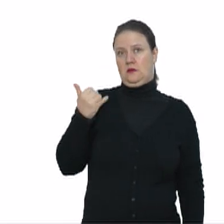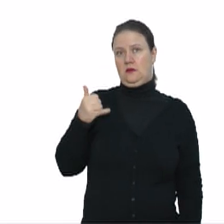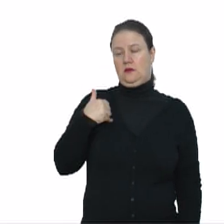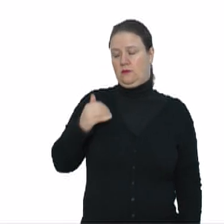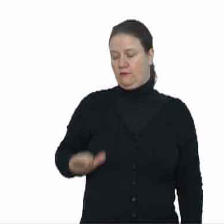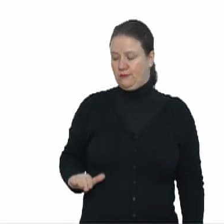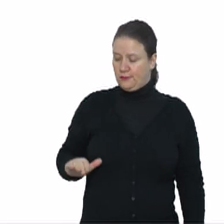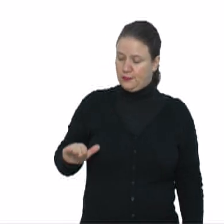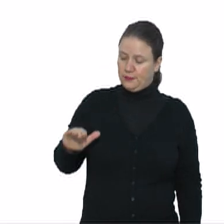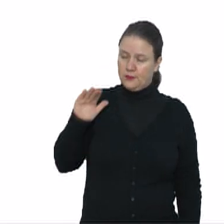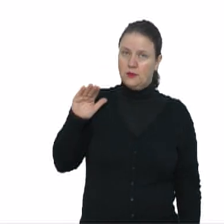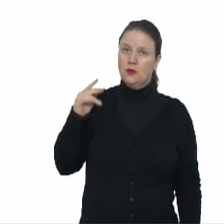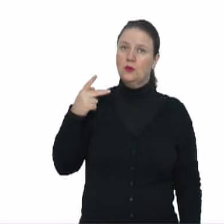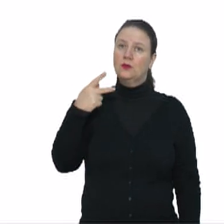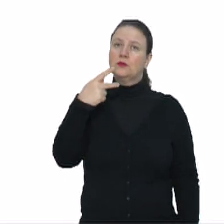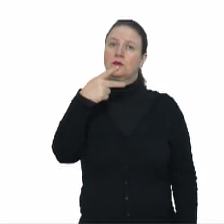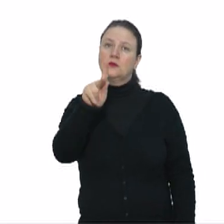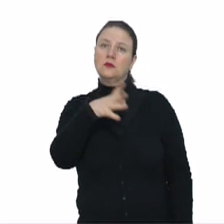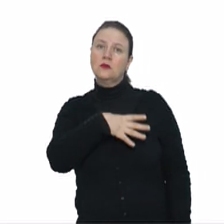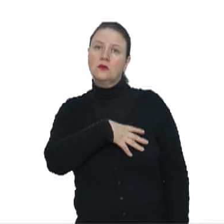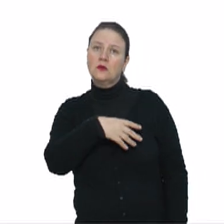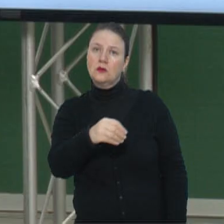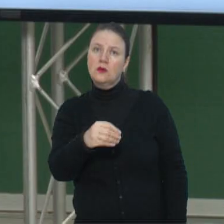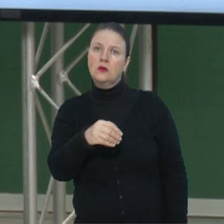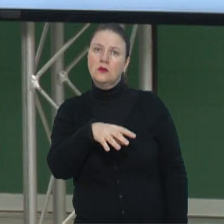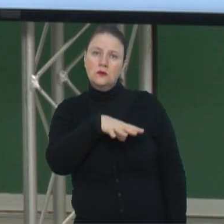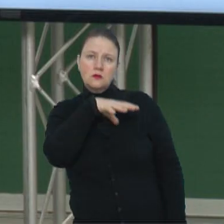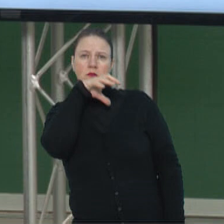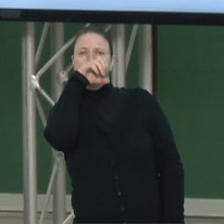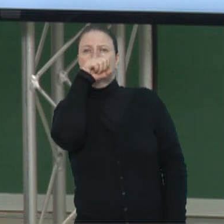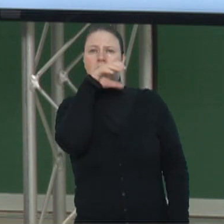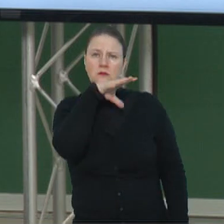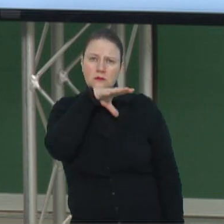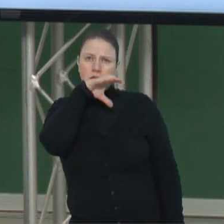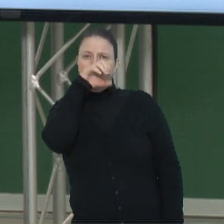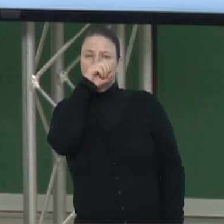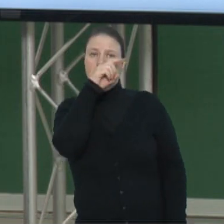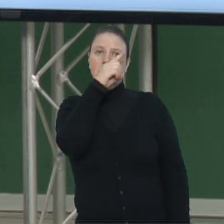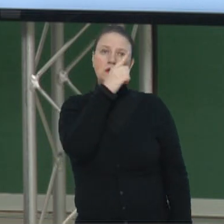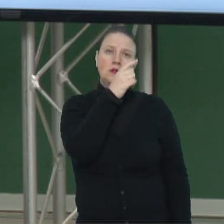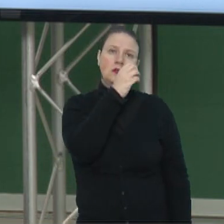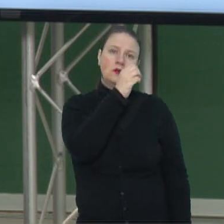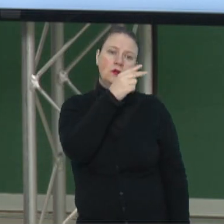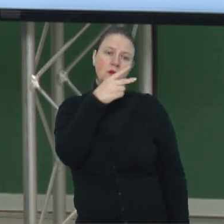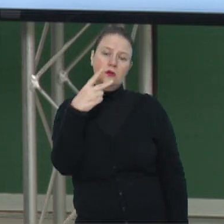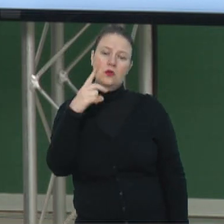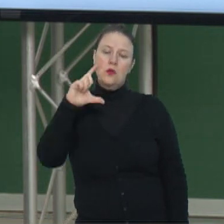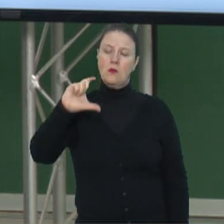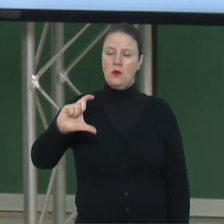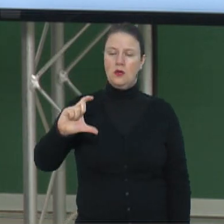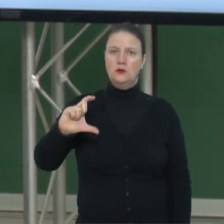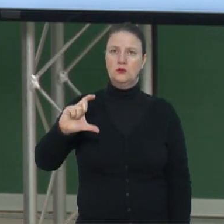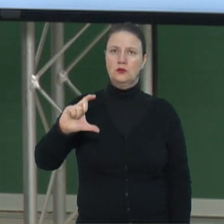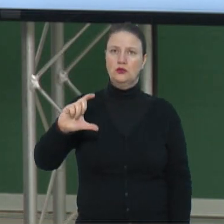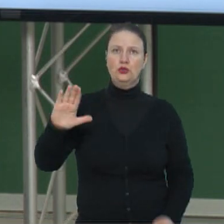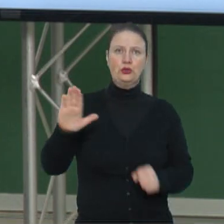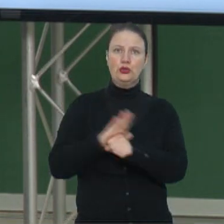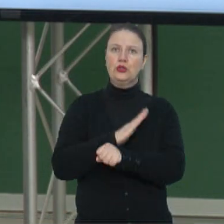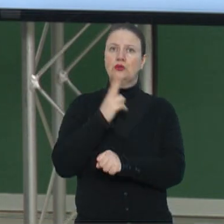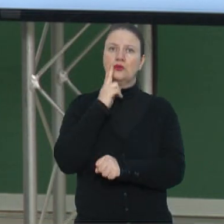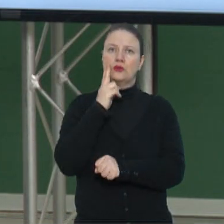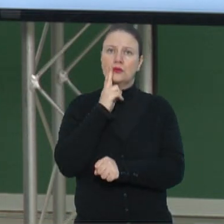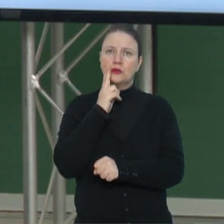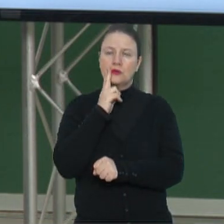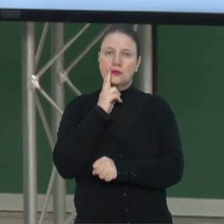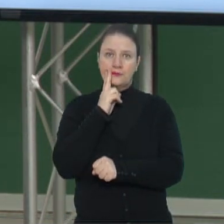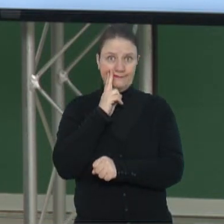a sua criança terá inalado o equivalente a 102 maços de cigarro. Então, prestem atenção ali que o